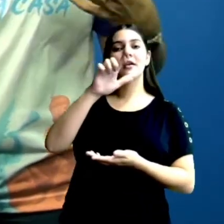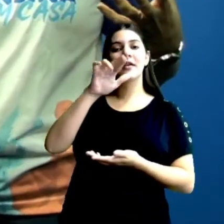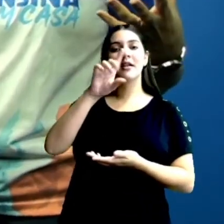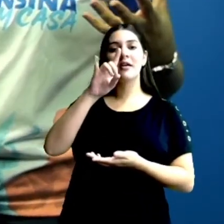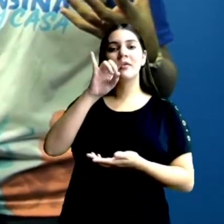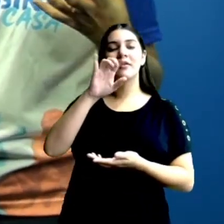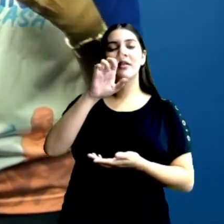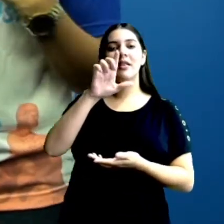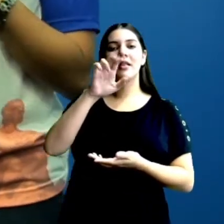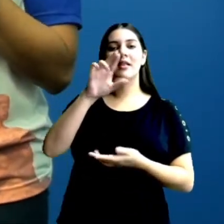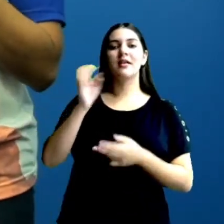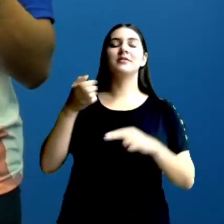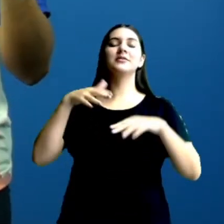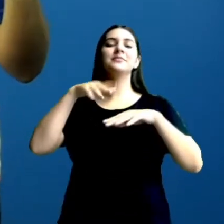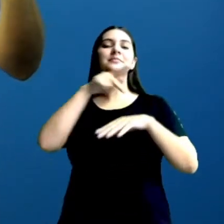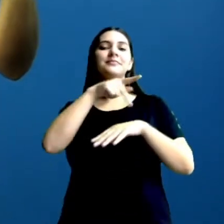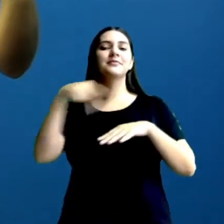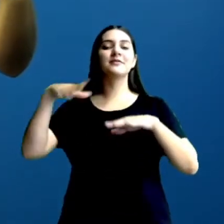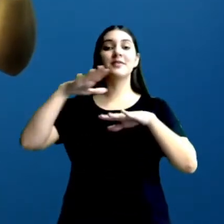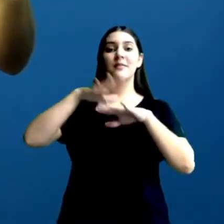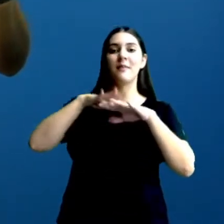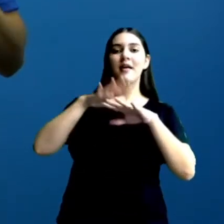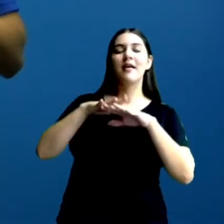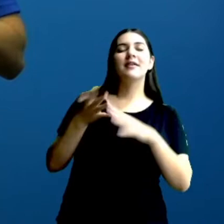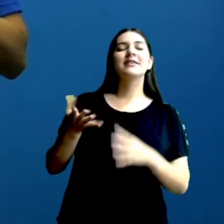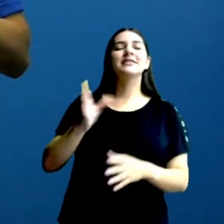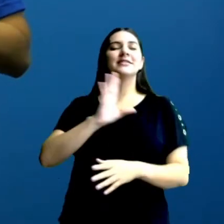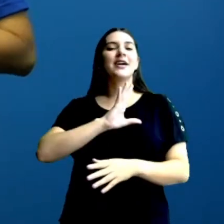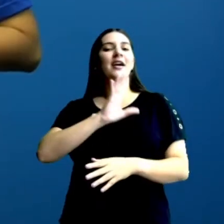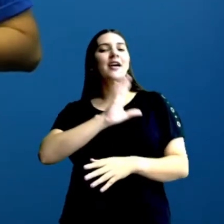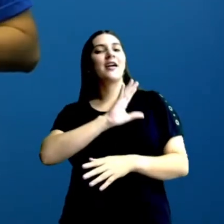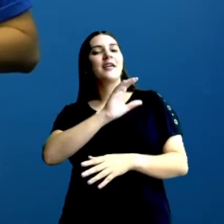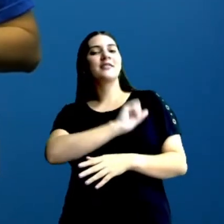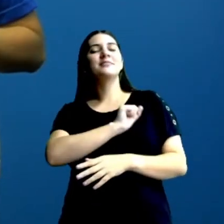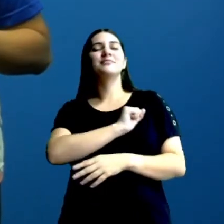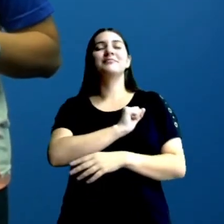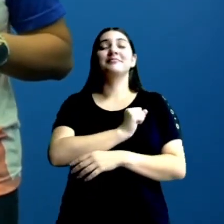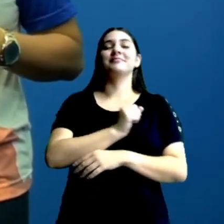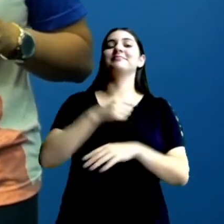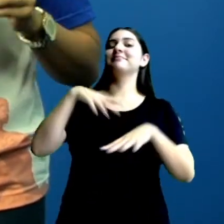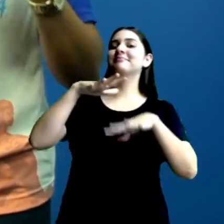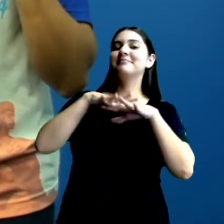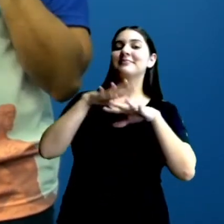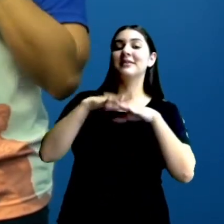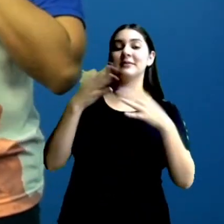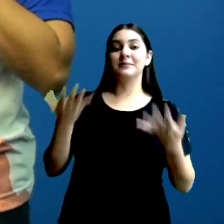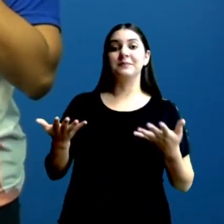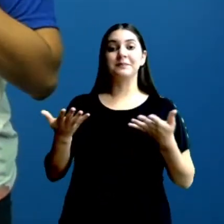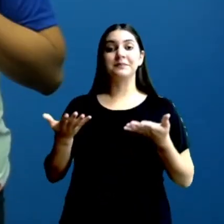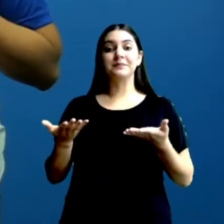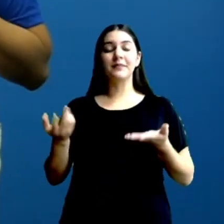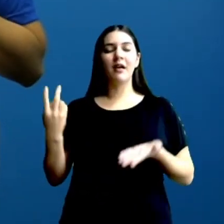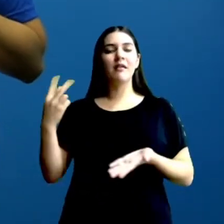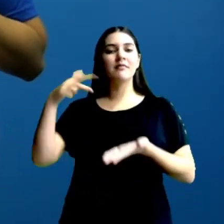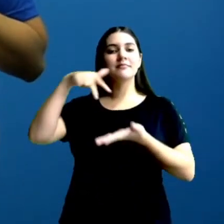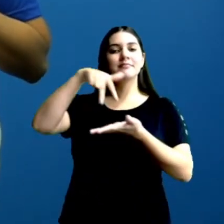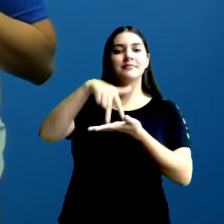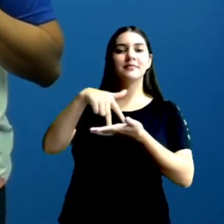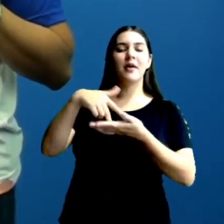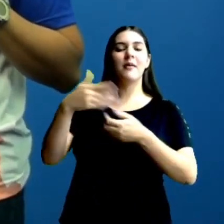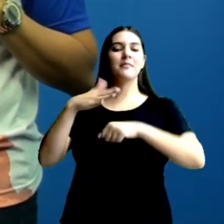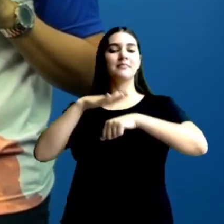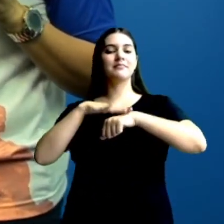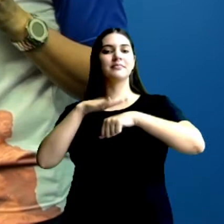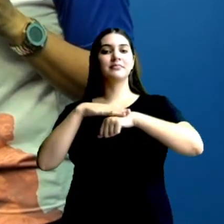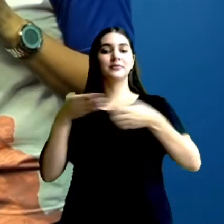de matemática, amo o que faço, gosto demais de matemática, tá? E viemos aqui para mais um